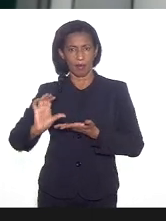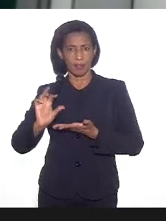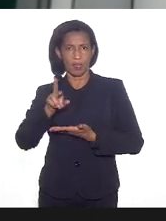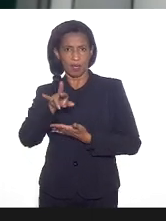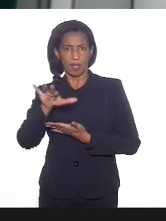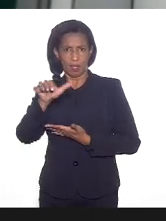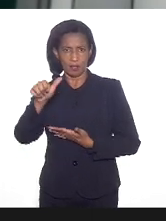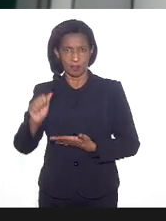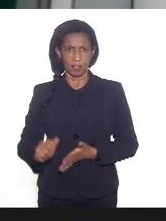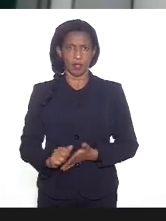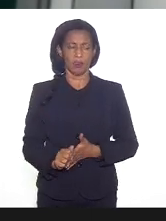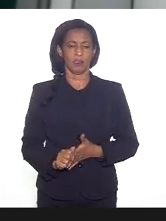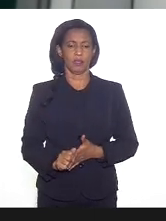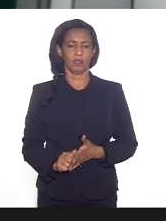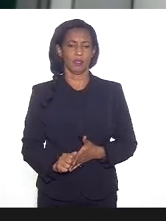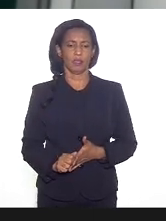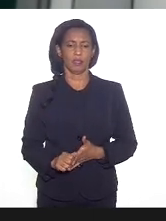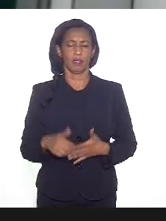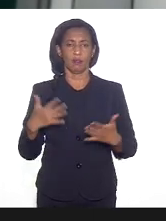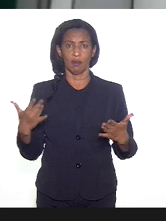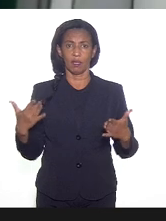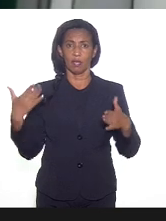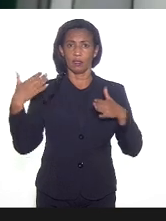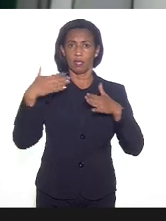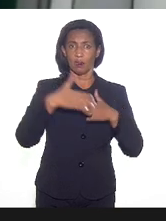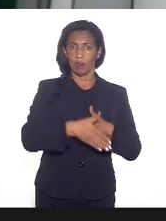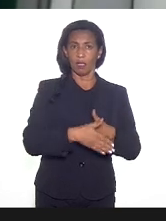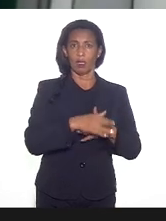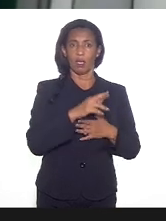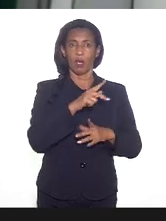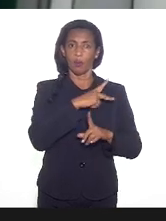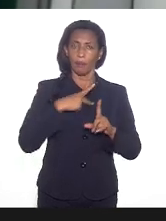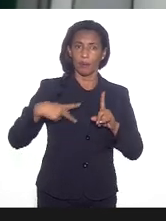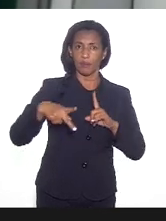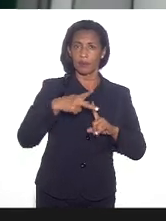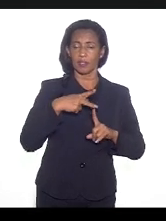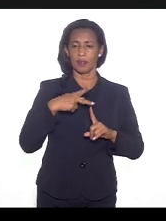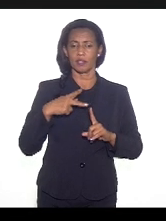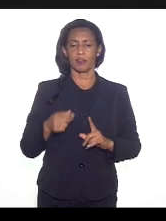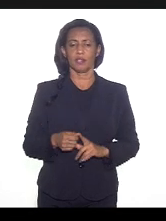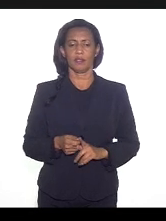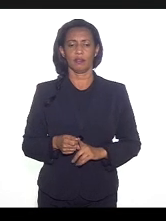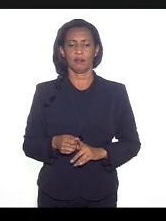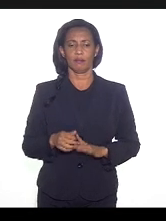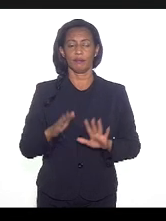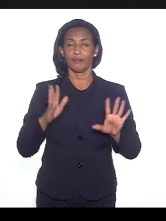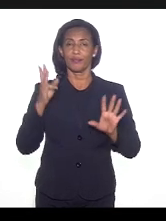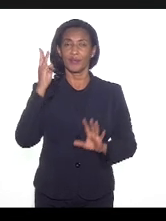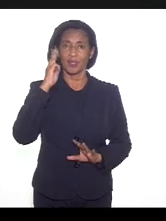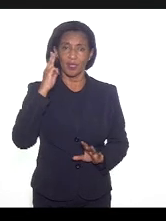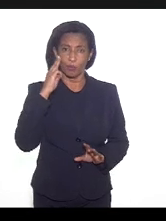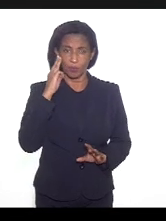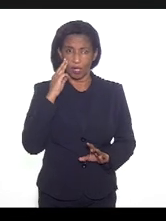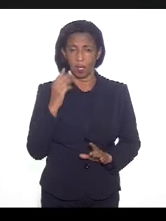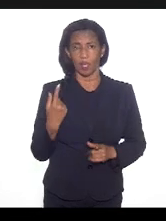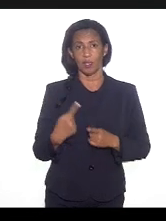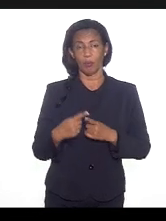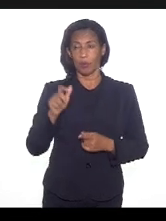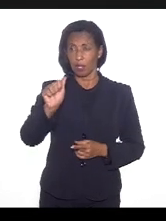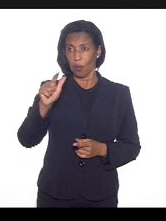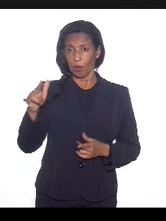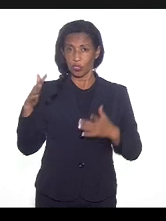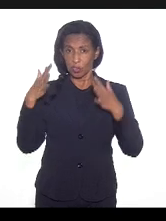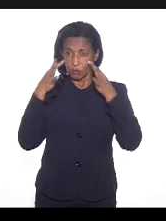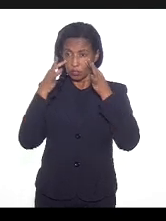receitas que são afetas ao Rio Previdência, certo? Mas, deputado Valdeck, é porque o deputado Alexandre chamou a atenção